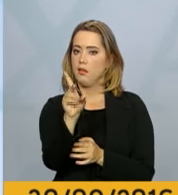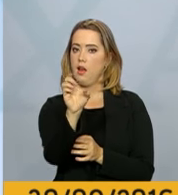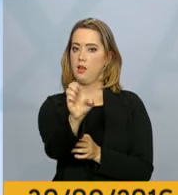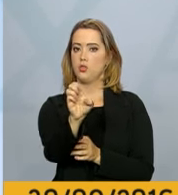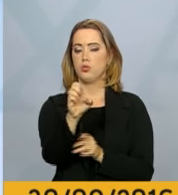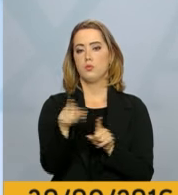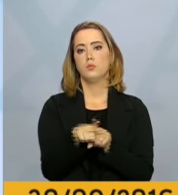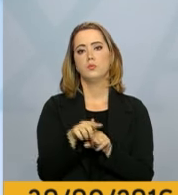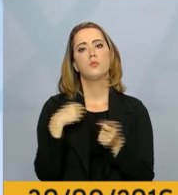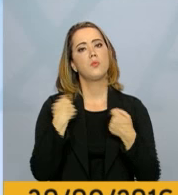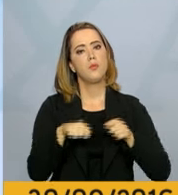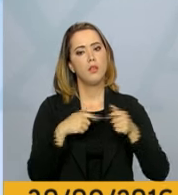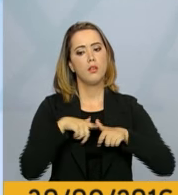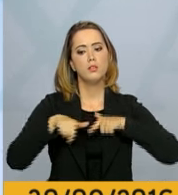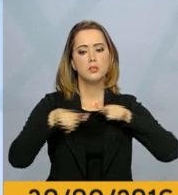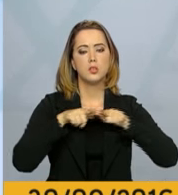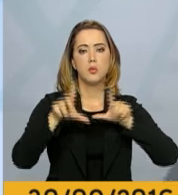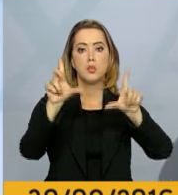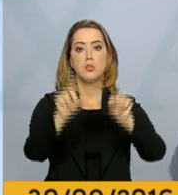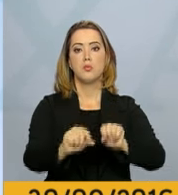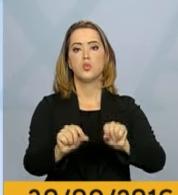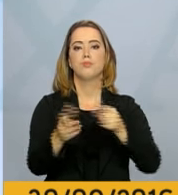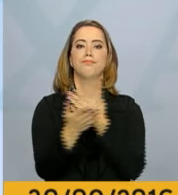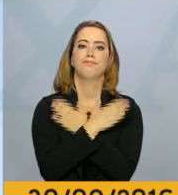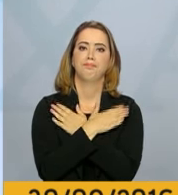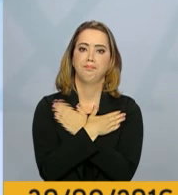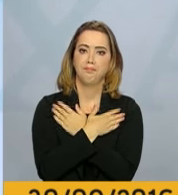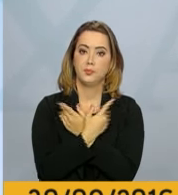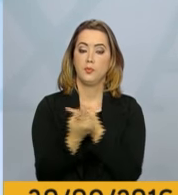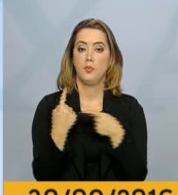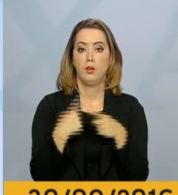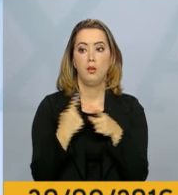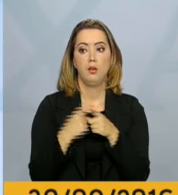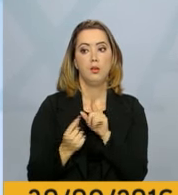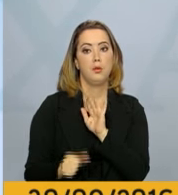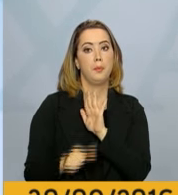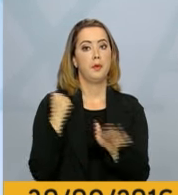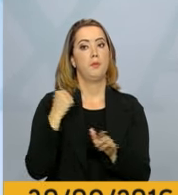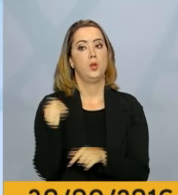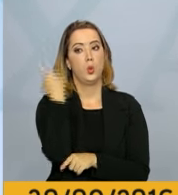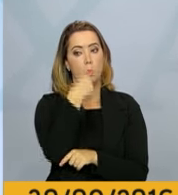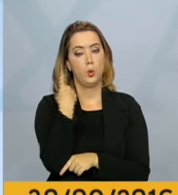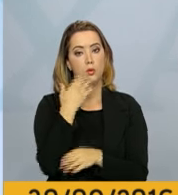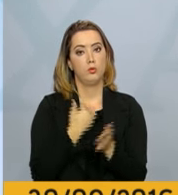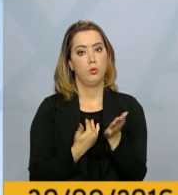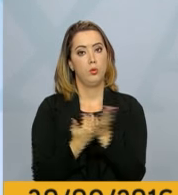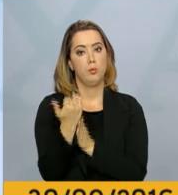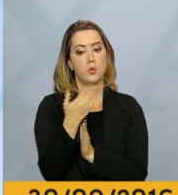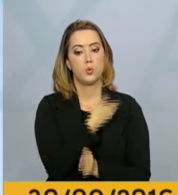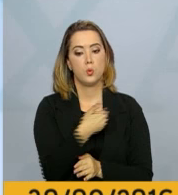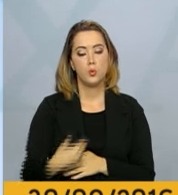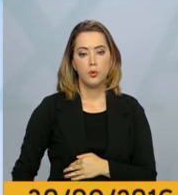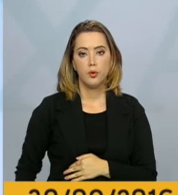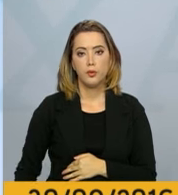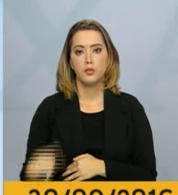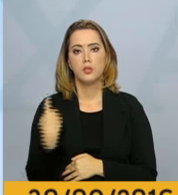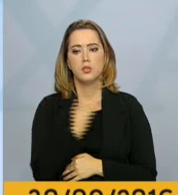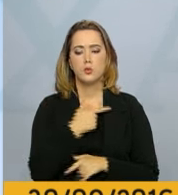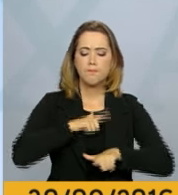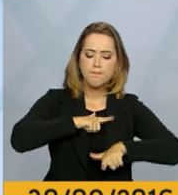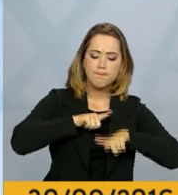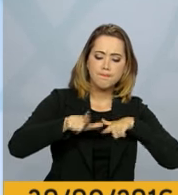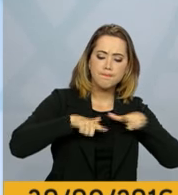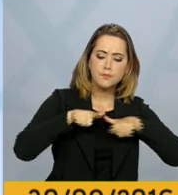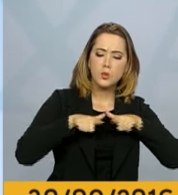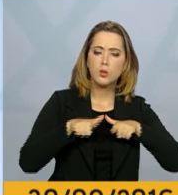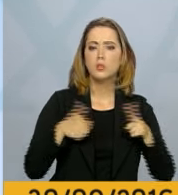reduzir o desemprego. E daí, porque desde a primeira hora do governo, as nossas ações em